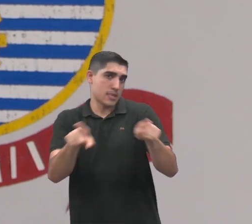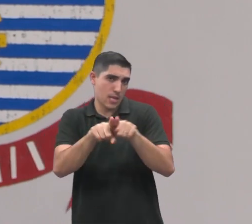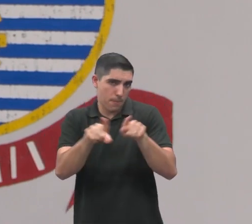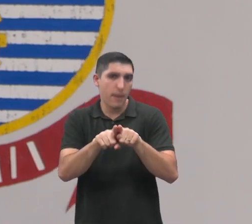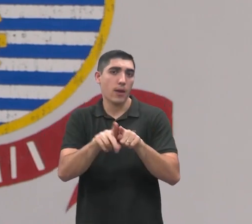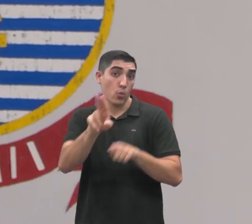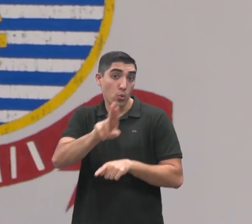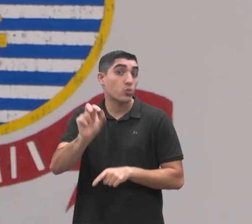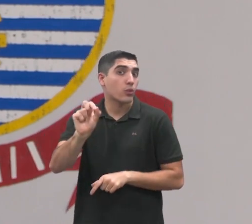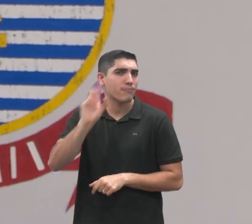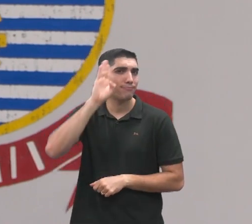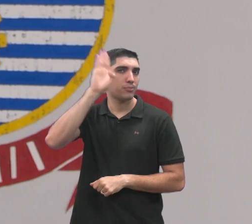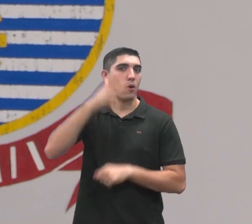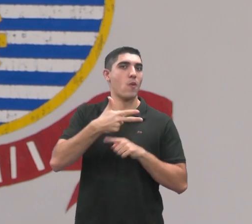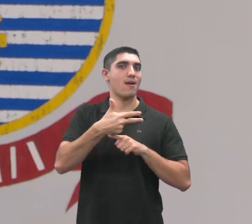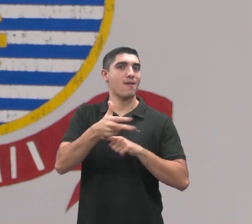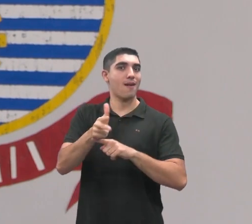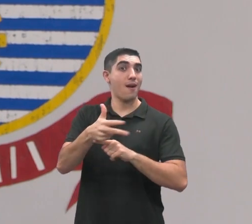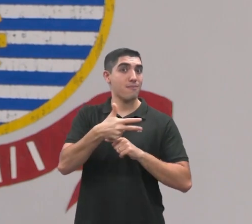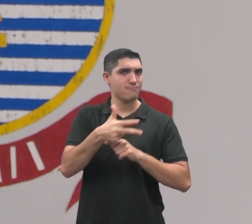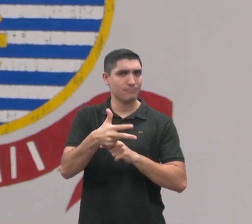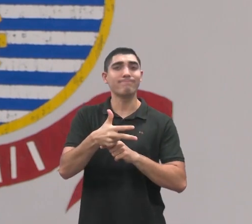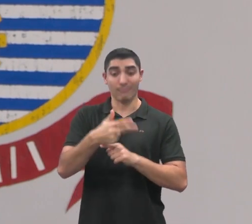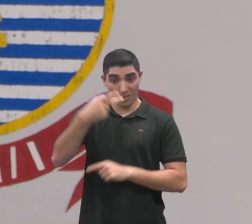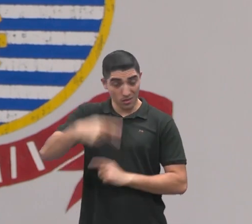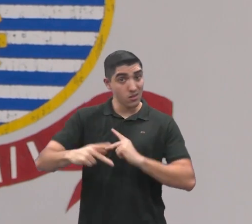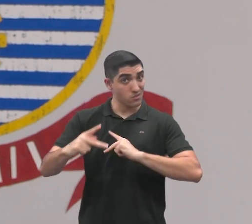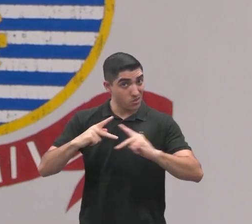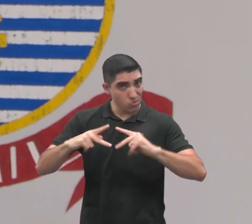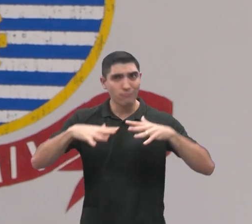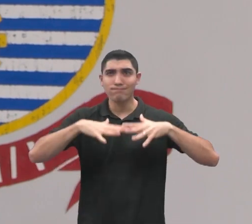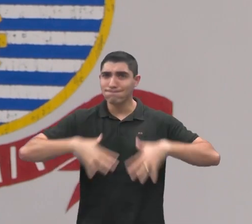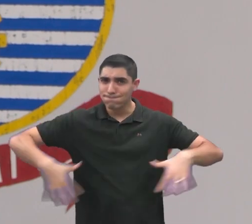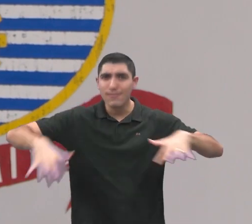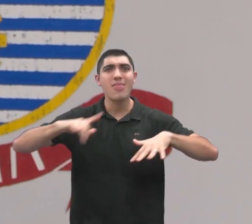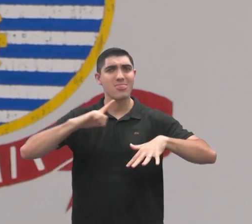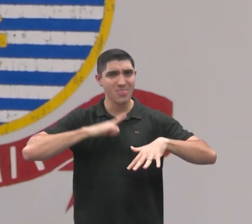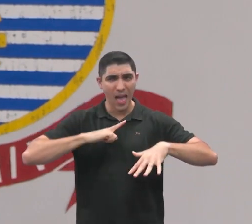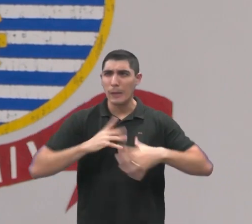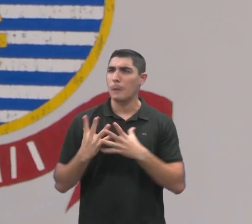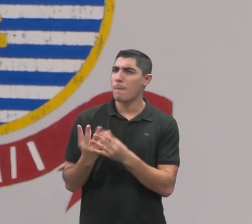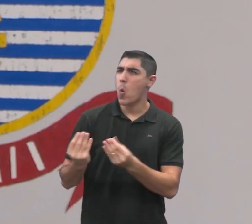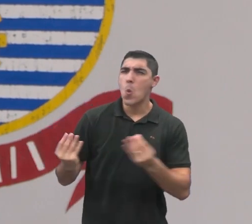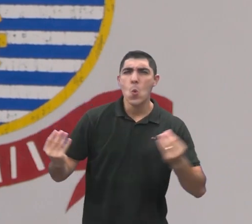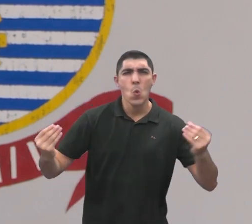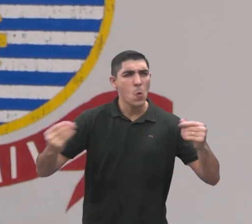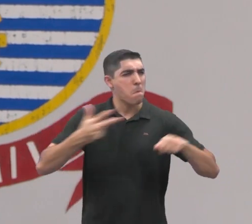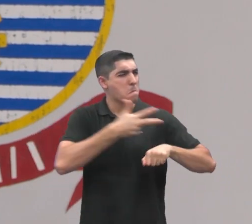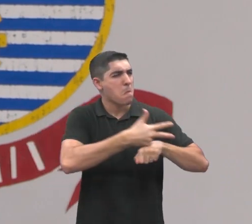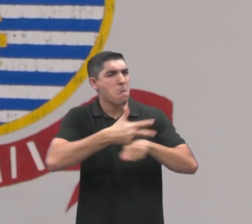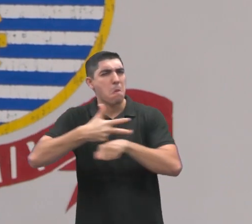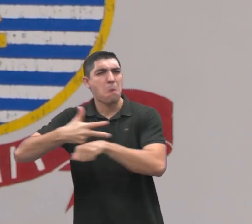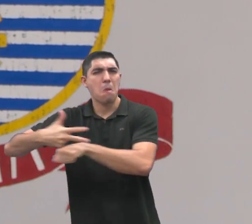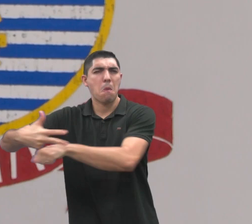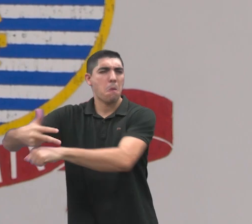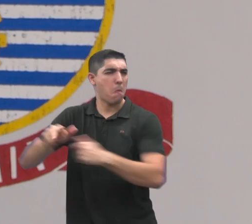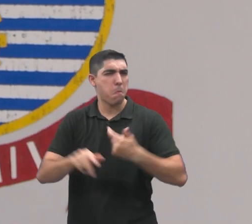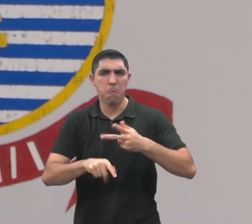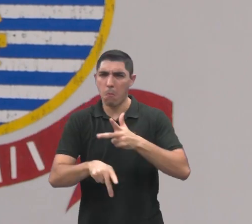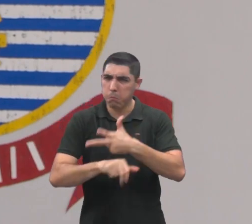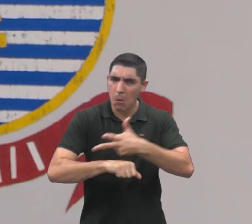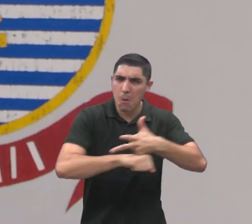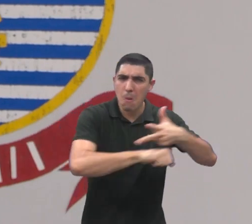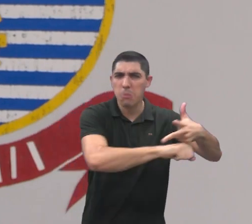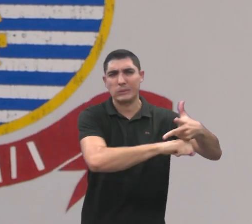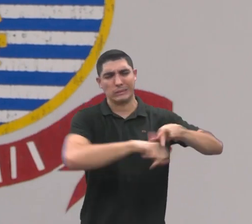juntamente com o auxílio de câmeras, que também nós temos em grande volume aqui no município e são compartilhadas.